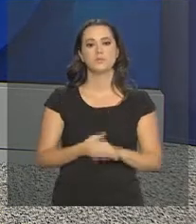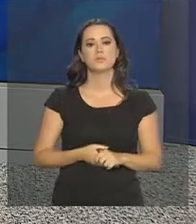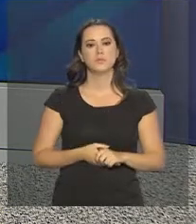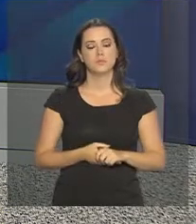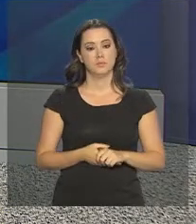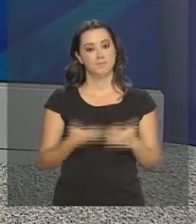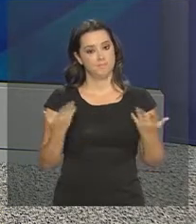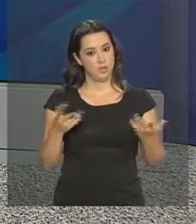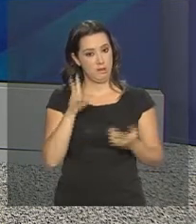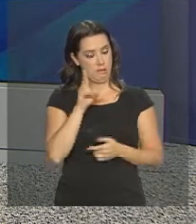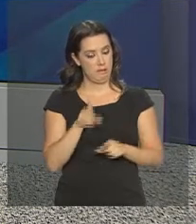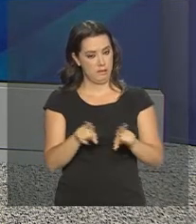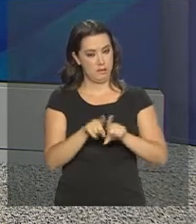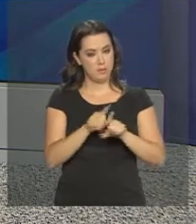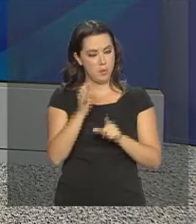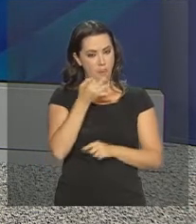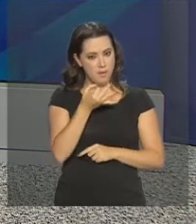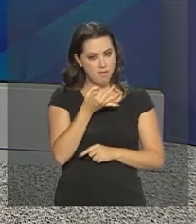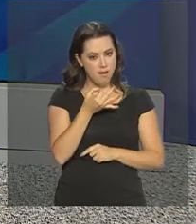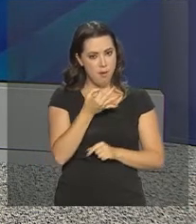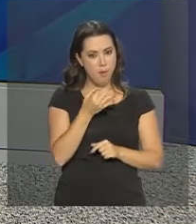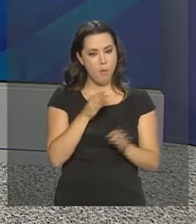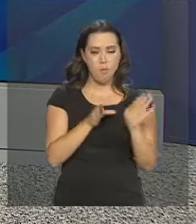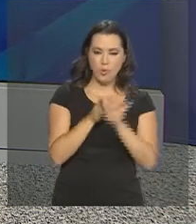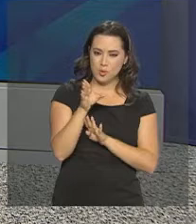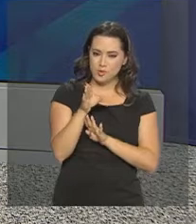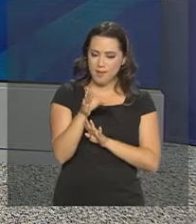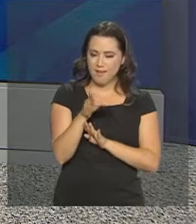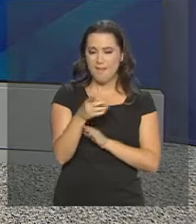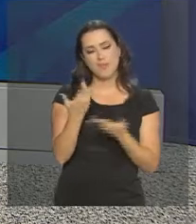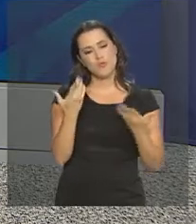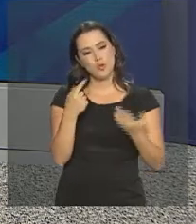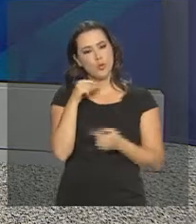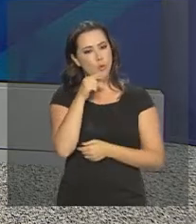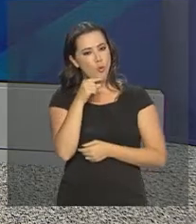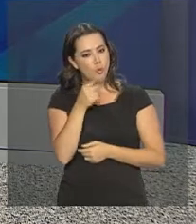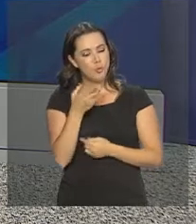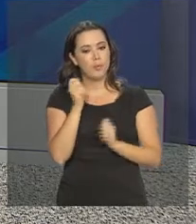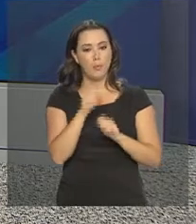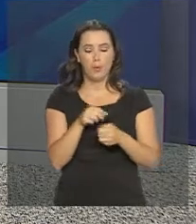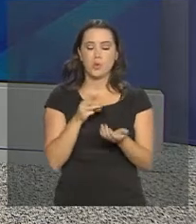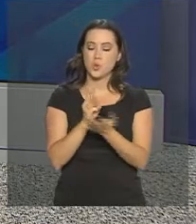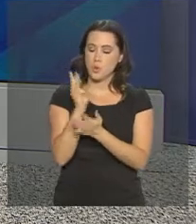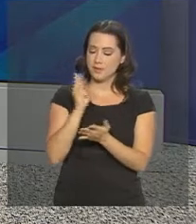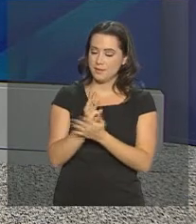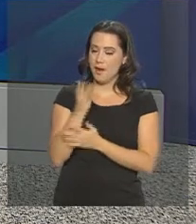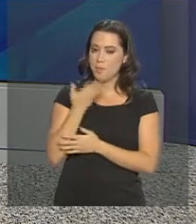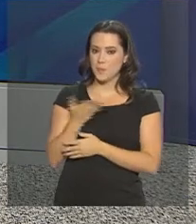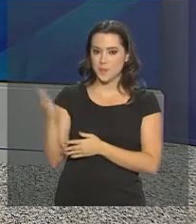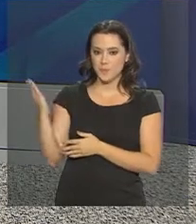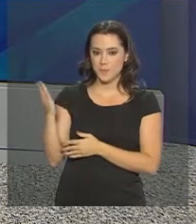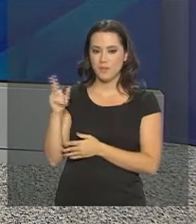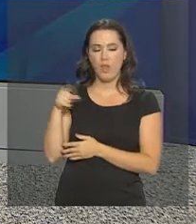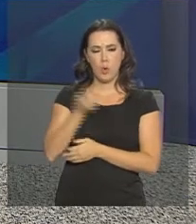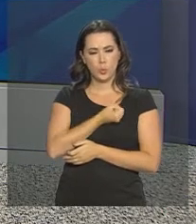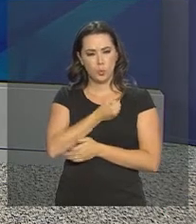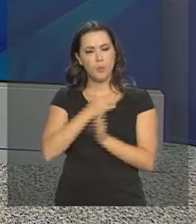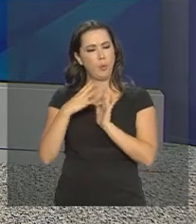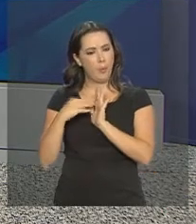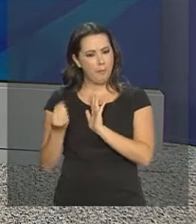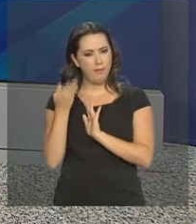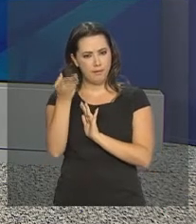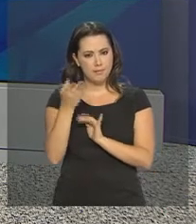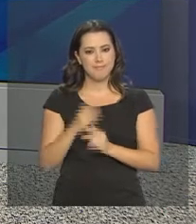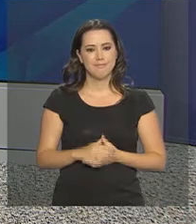twitter você pode mandar suas sugestões de reportagens e dúvidas para o nosso hatzaki então anote aí 6199